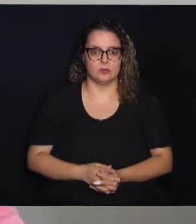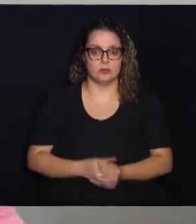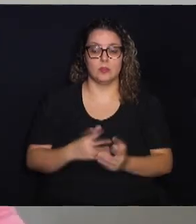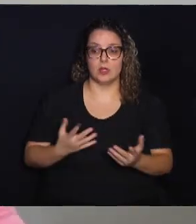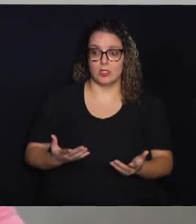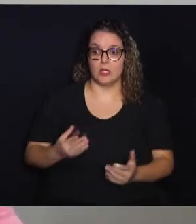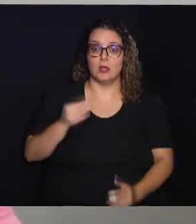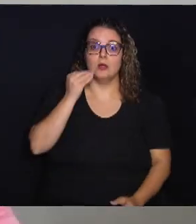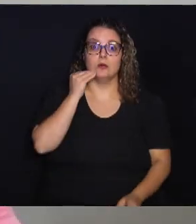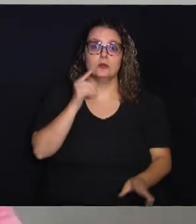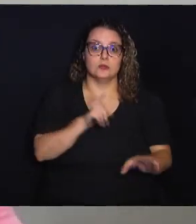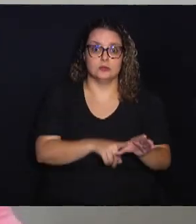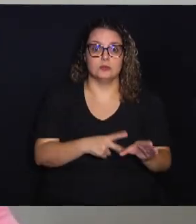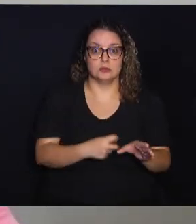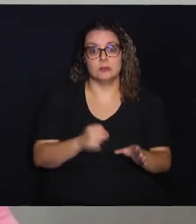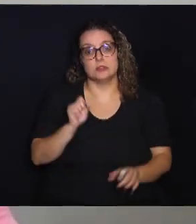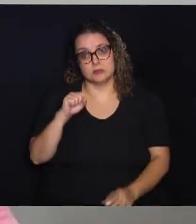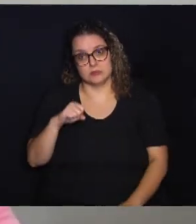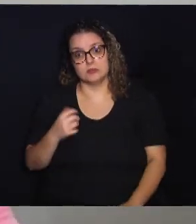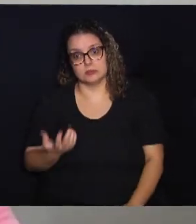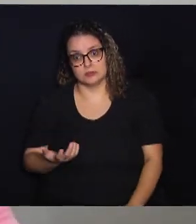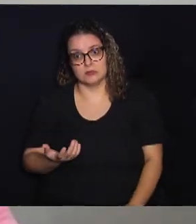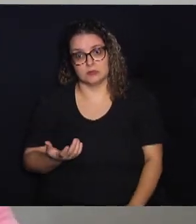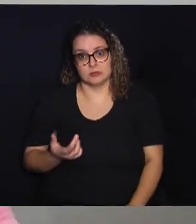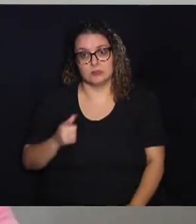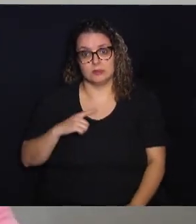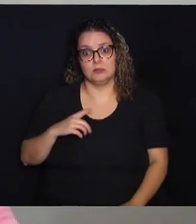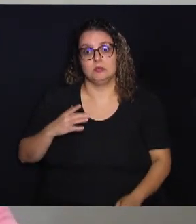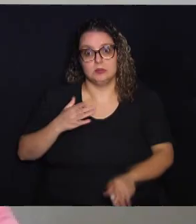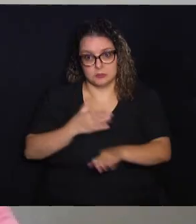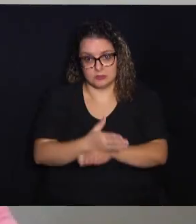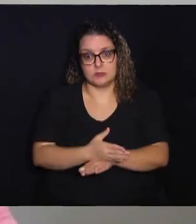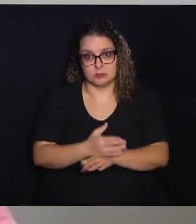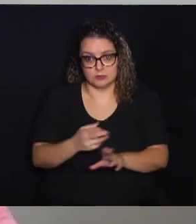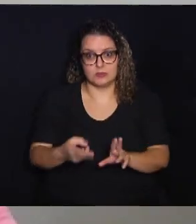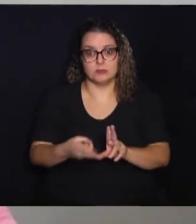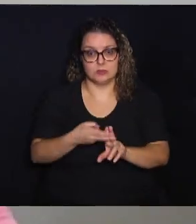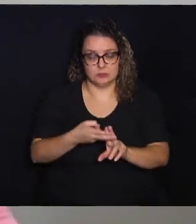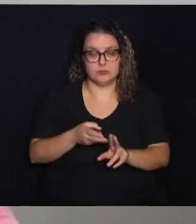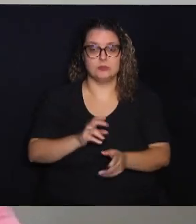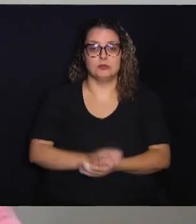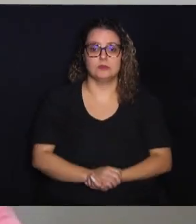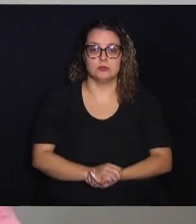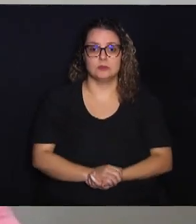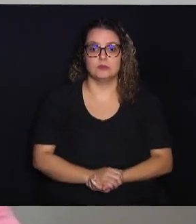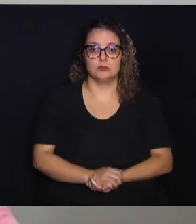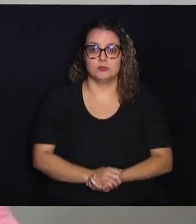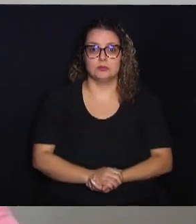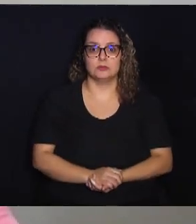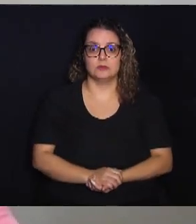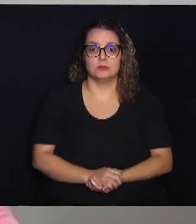Ao teste do pezinho, sim, as pessoas têm acesso pelo SUS, tá?